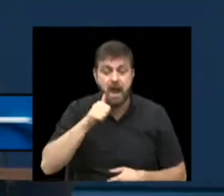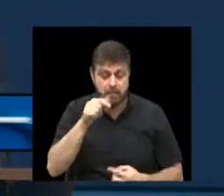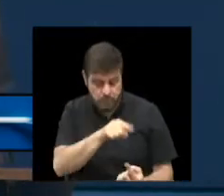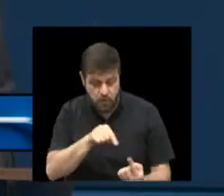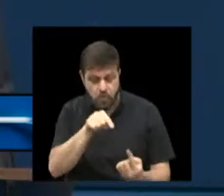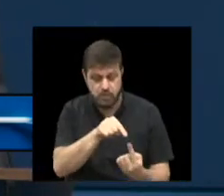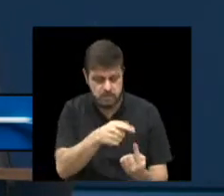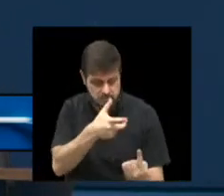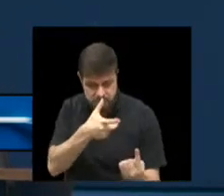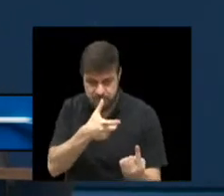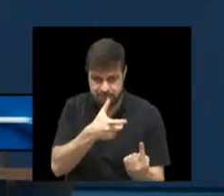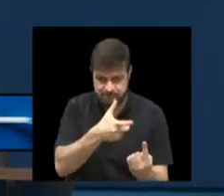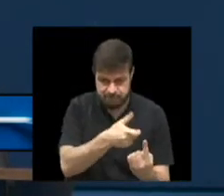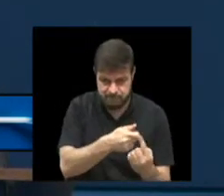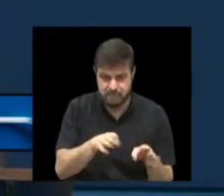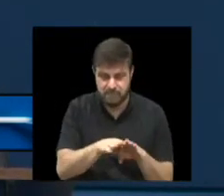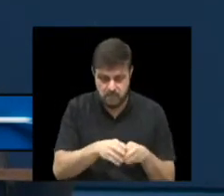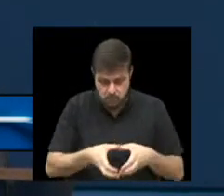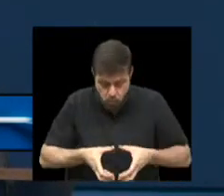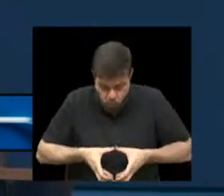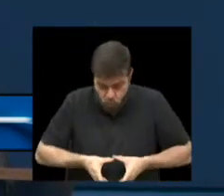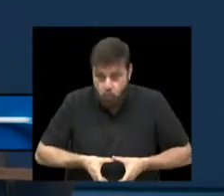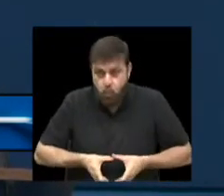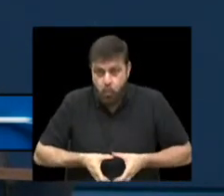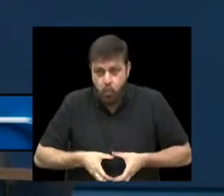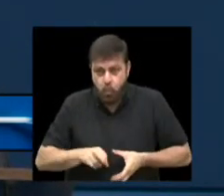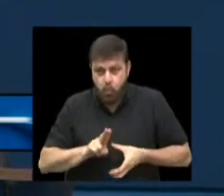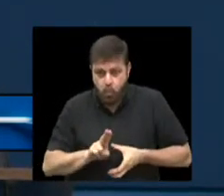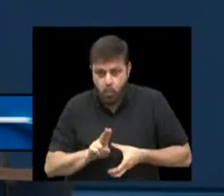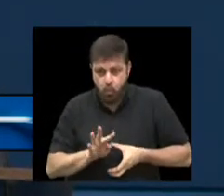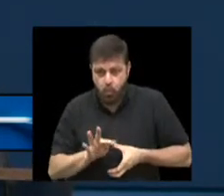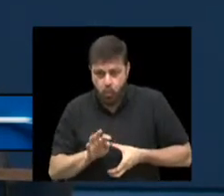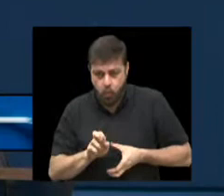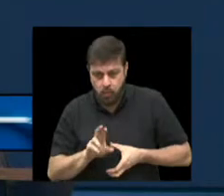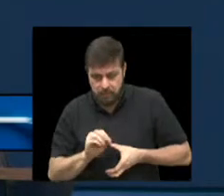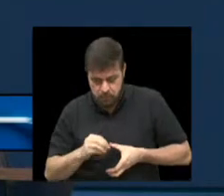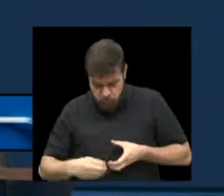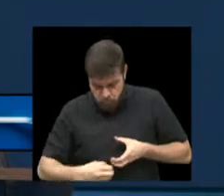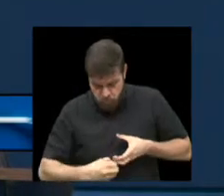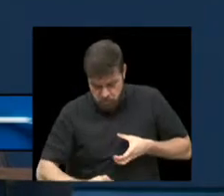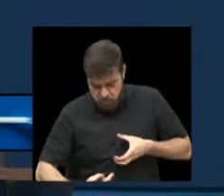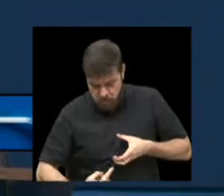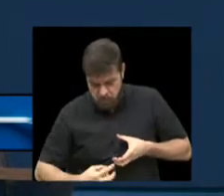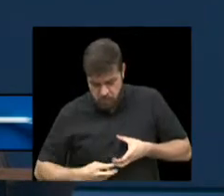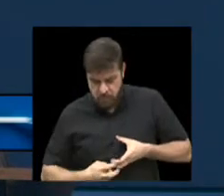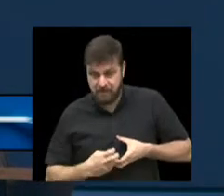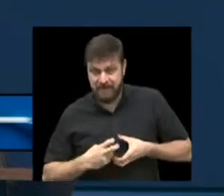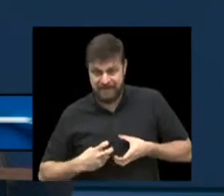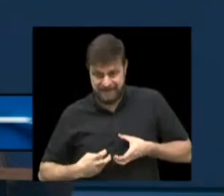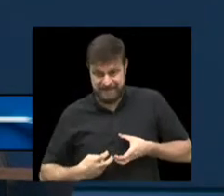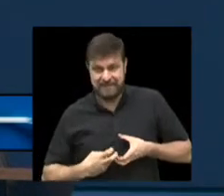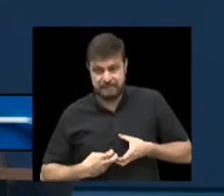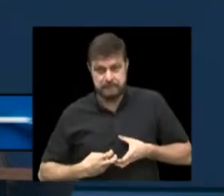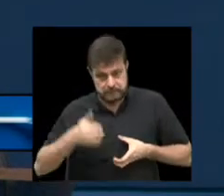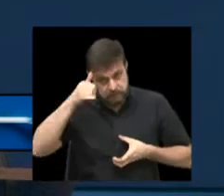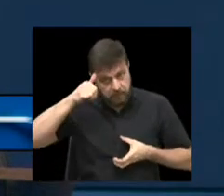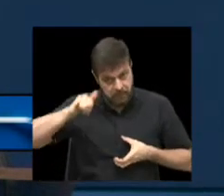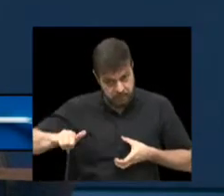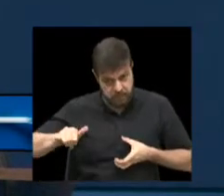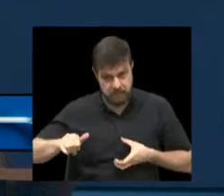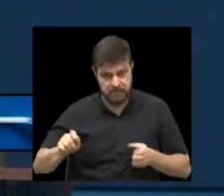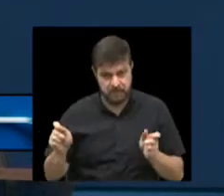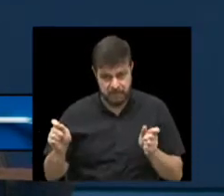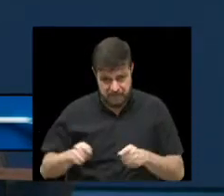também é proteger contra o câncer de colo de útero, que eu já falei para vocês que 95% dos cânceres de colo de útero,